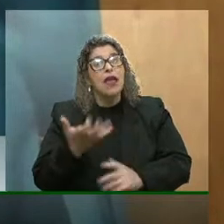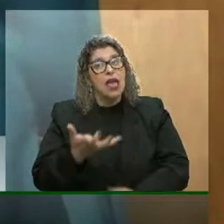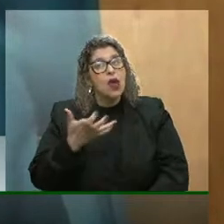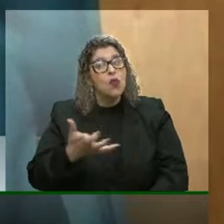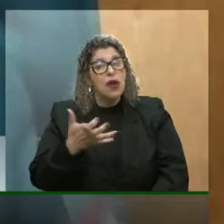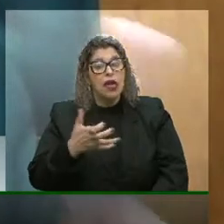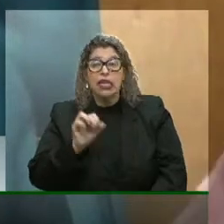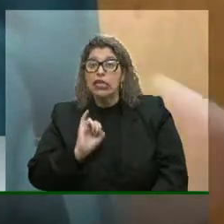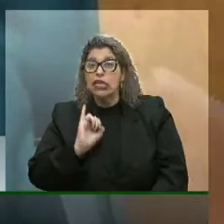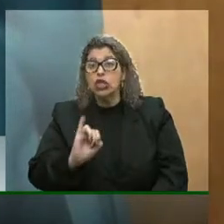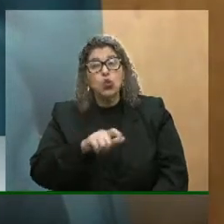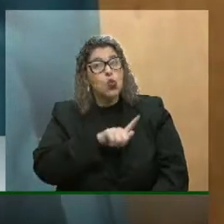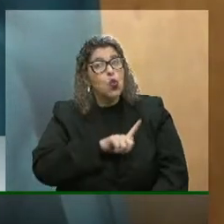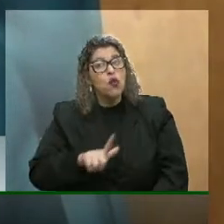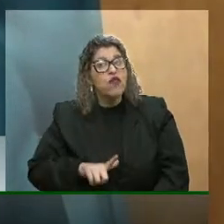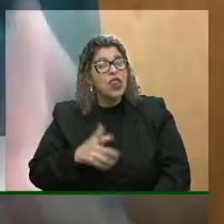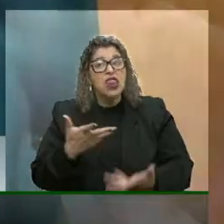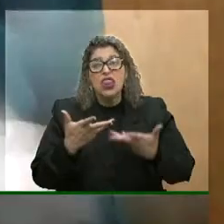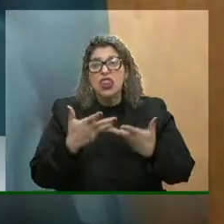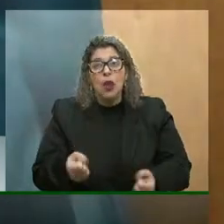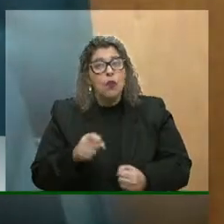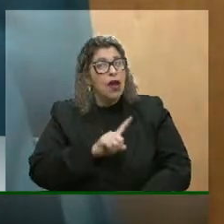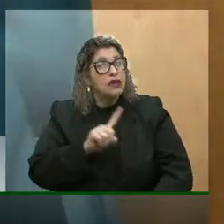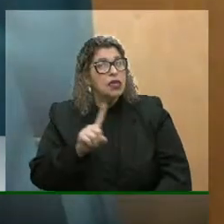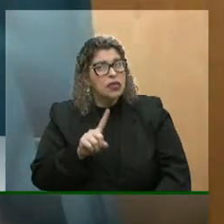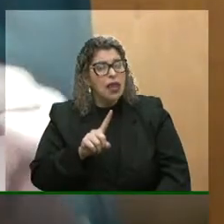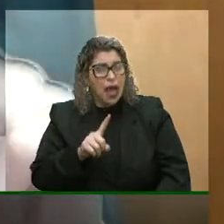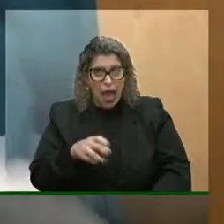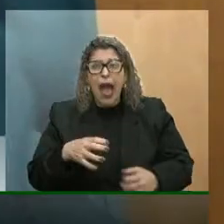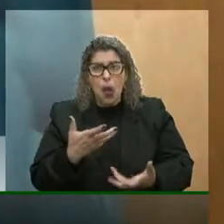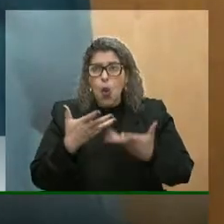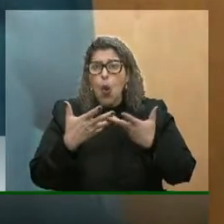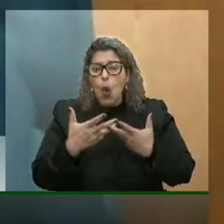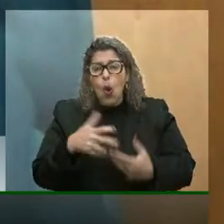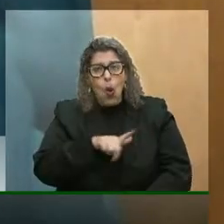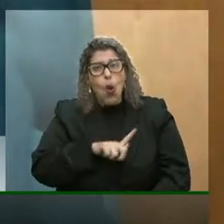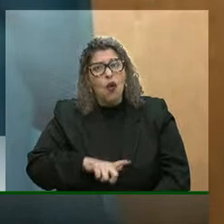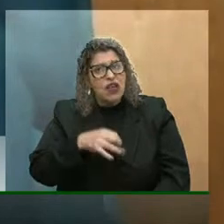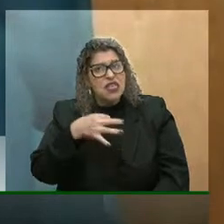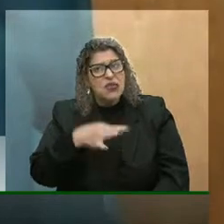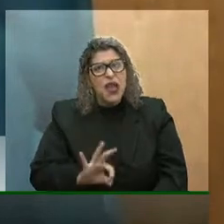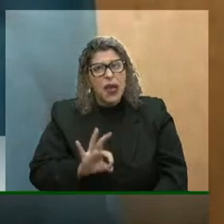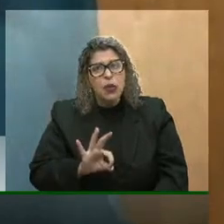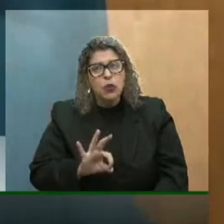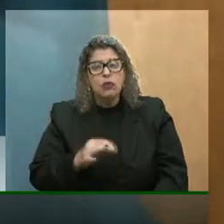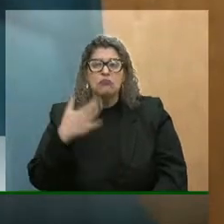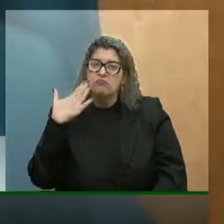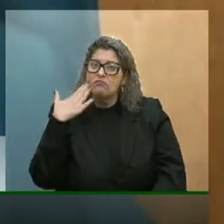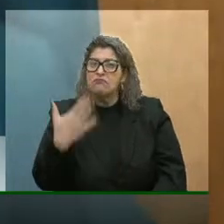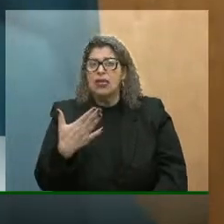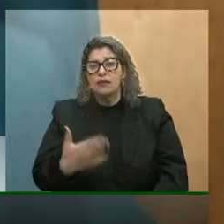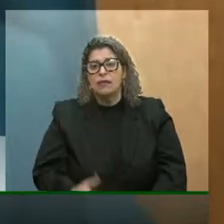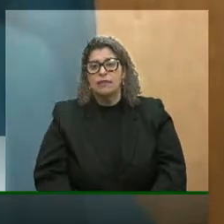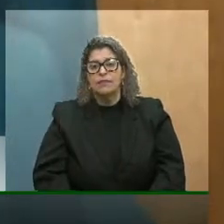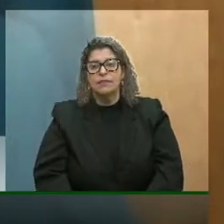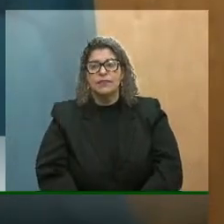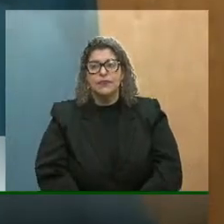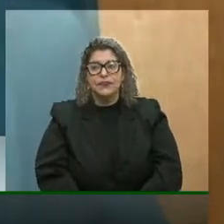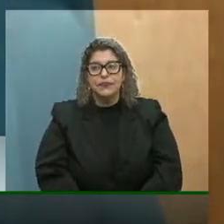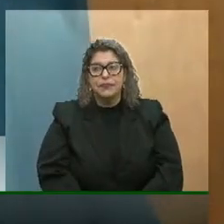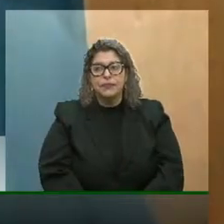não aceitar, é porque, infelizmente, não é um governo sério. Não é um governo sério. Obrigado.